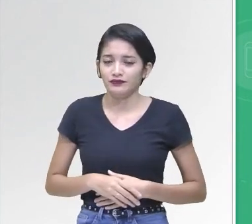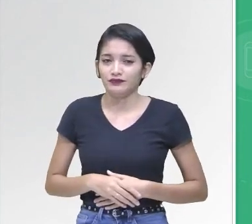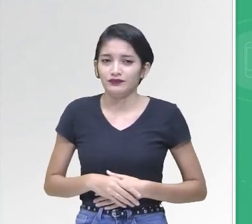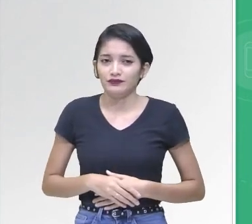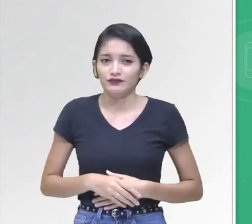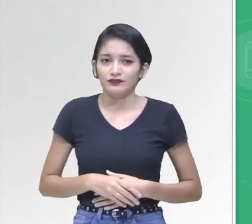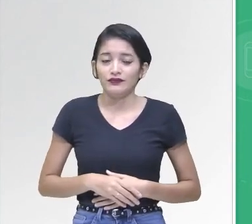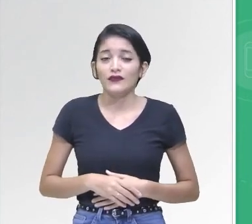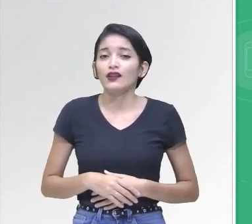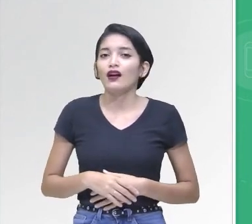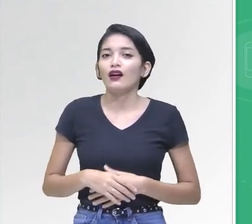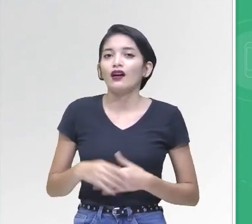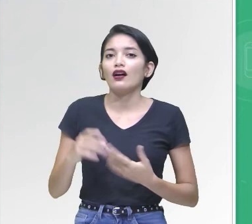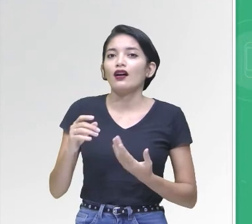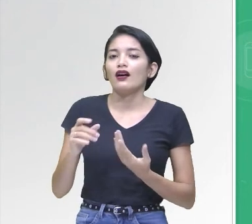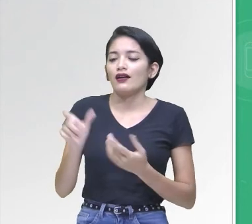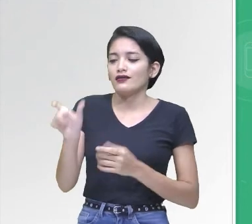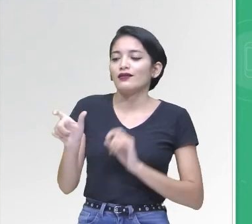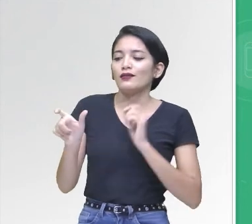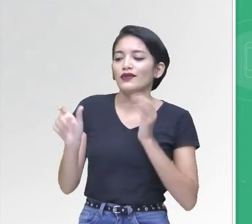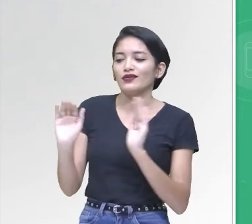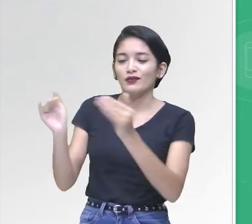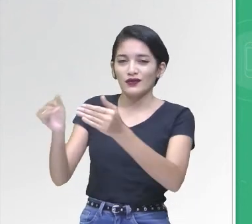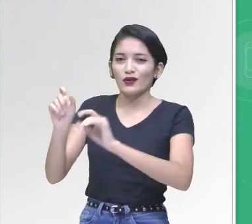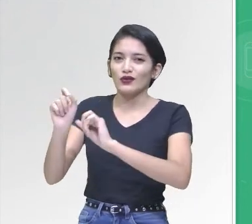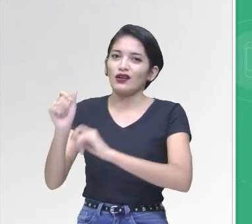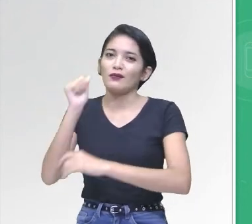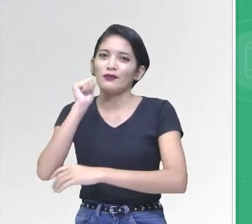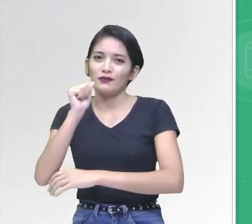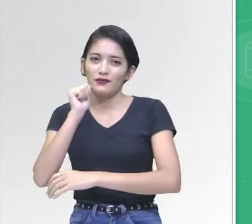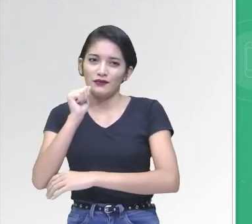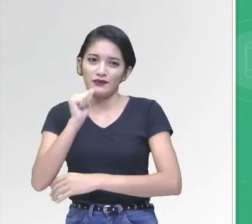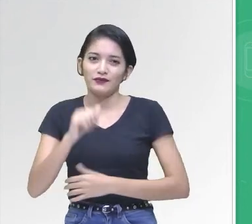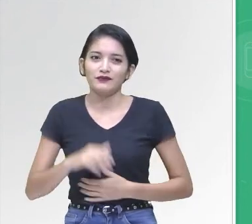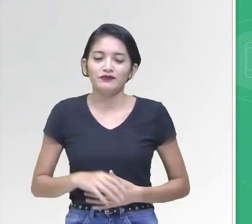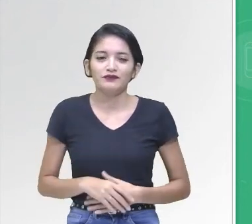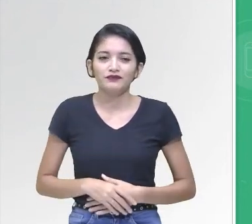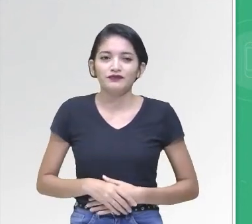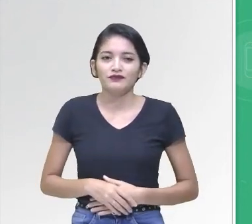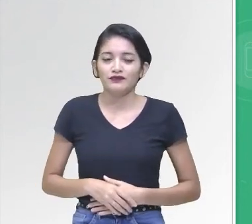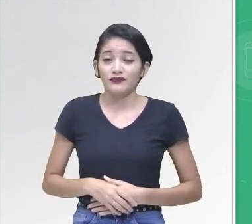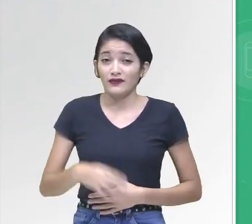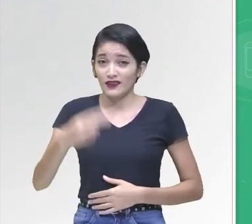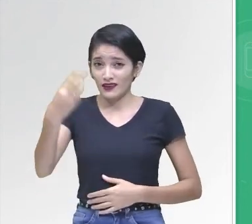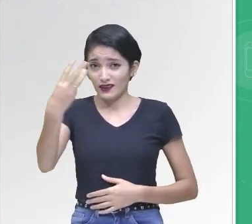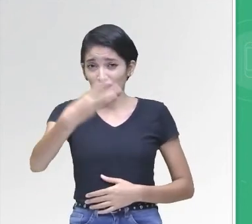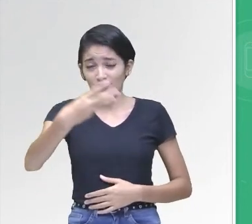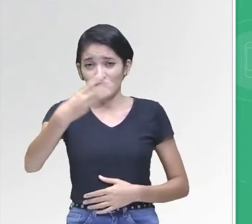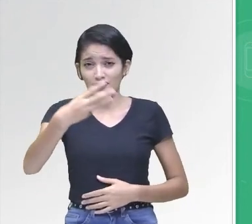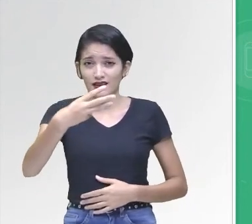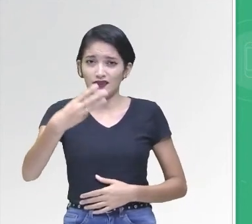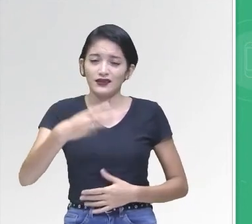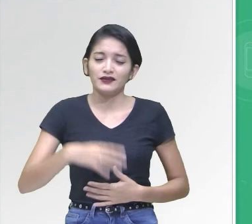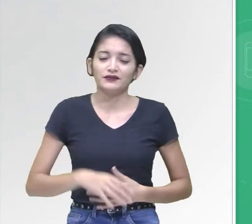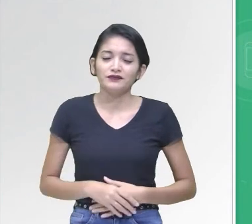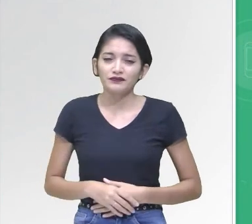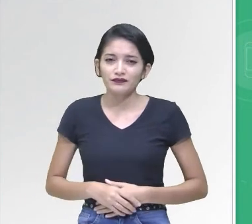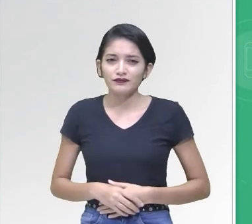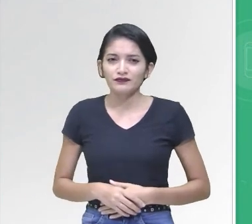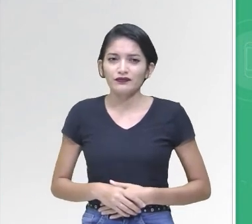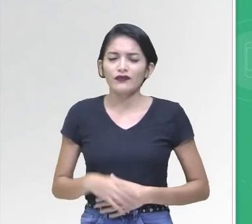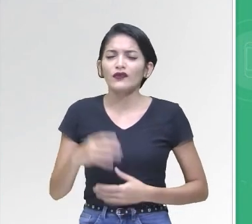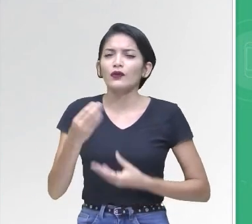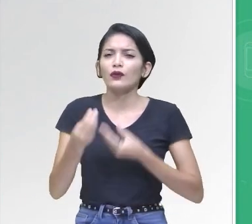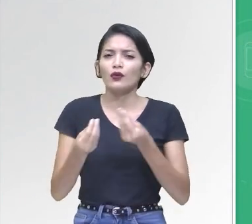de uma garota. No espanhol, ella. Terceira pessoa do singular, ok? Então, como é que